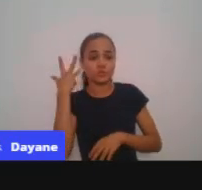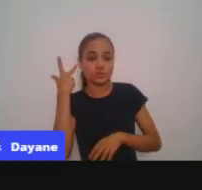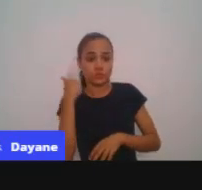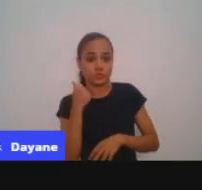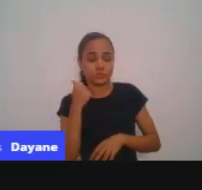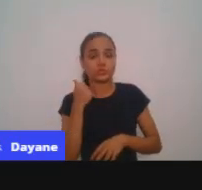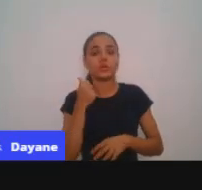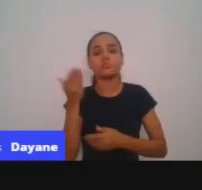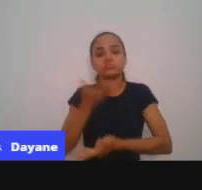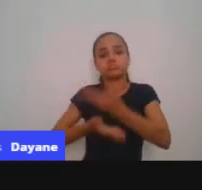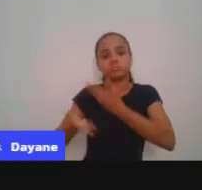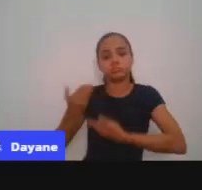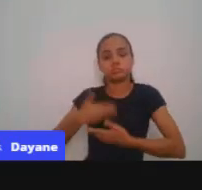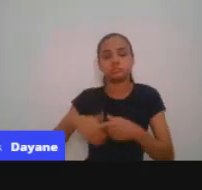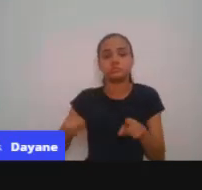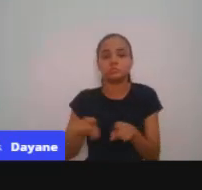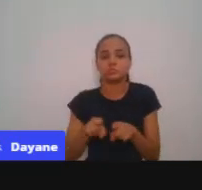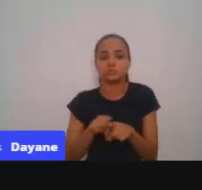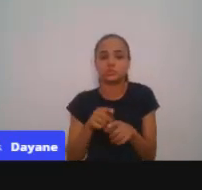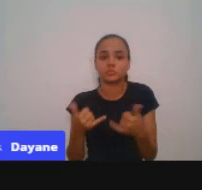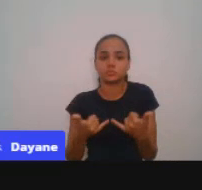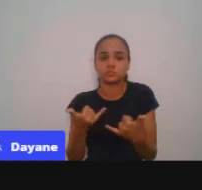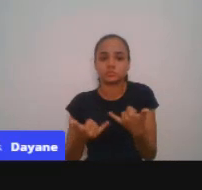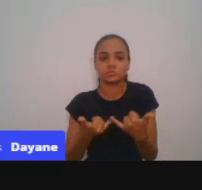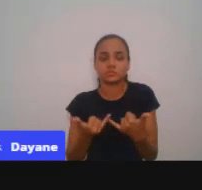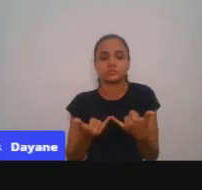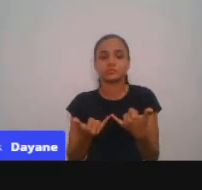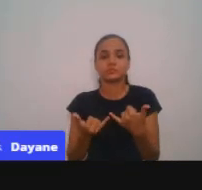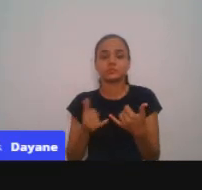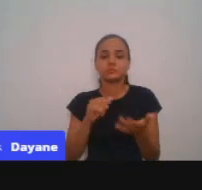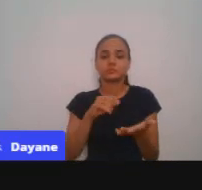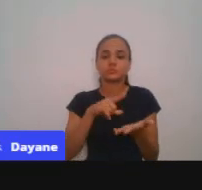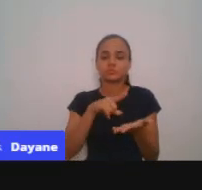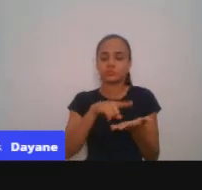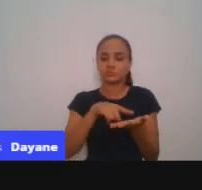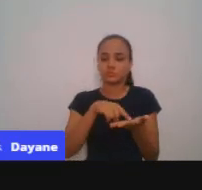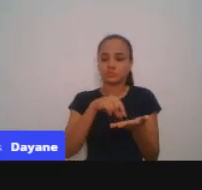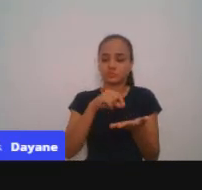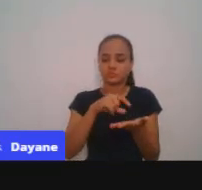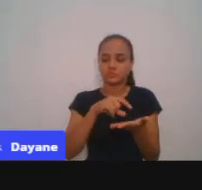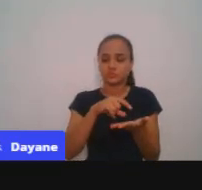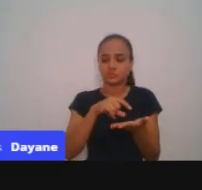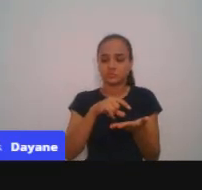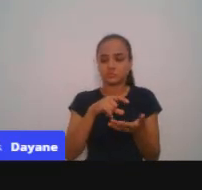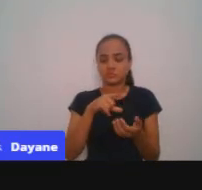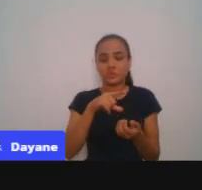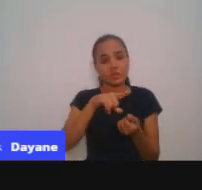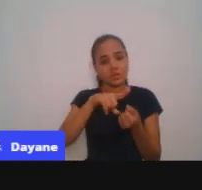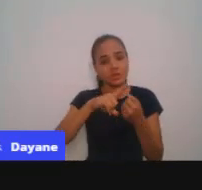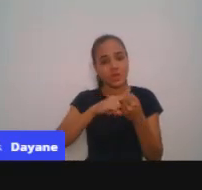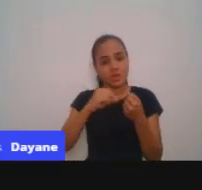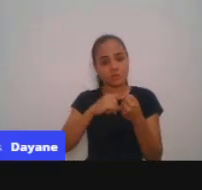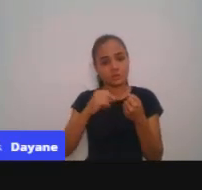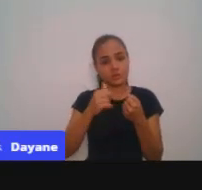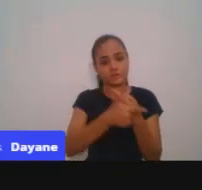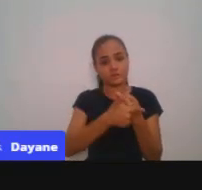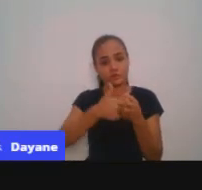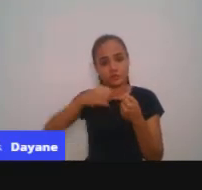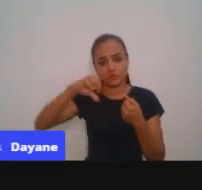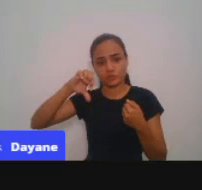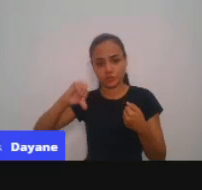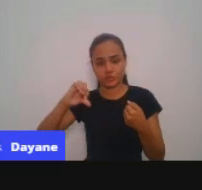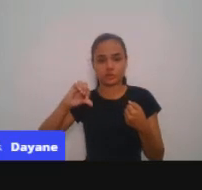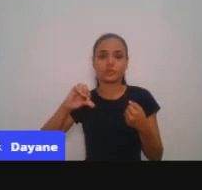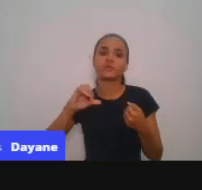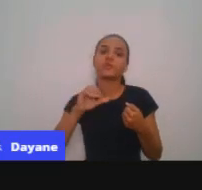o artigo 29 da LDB, que vai dizer, que vai constituí-la, né, como primeira etapa da educação básica